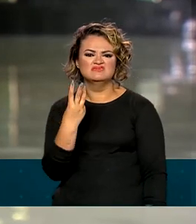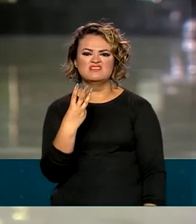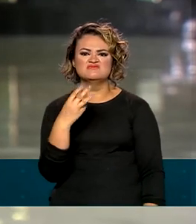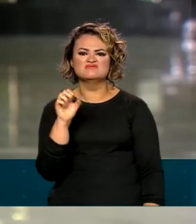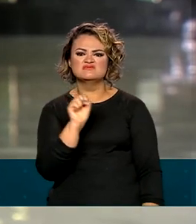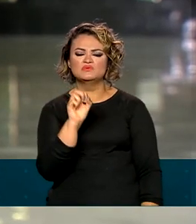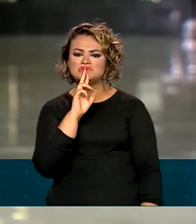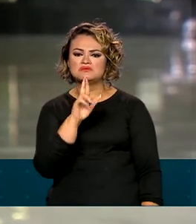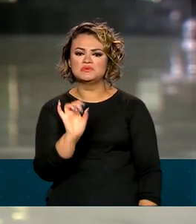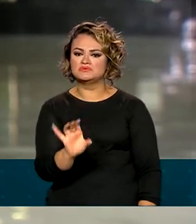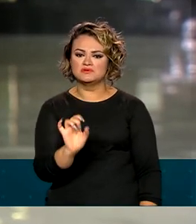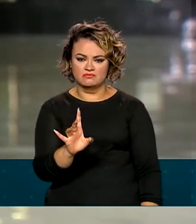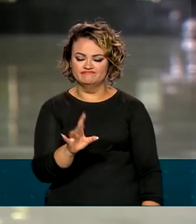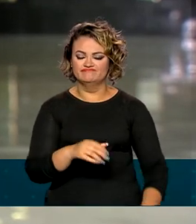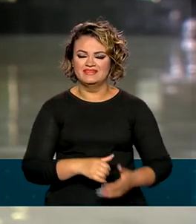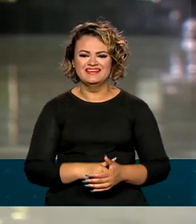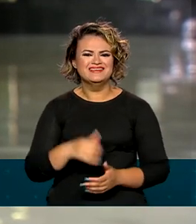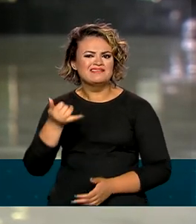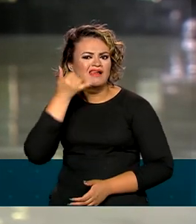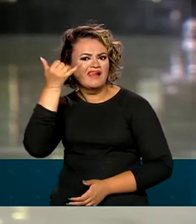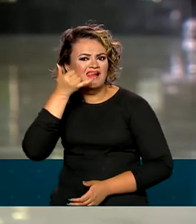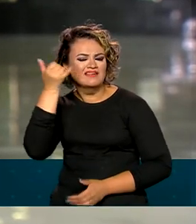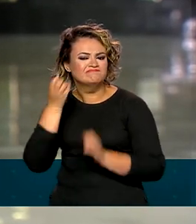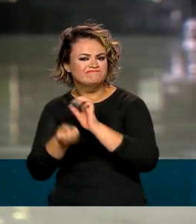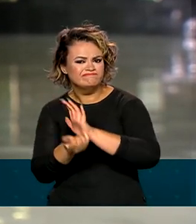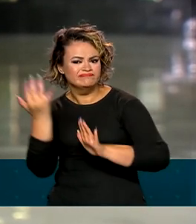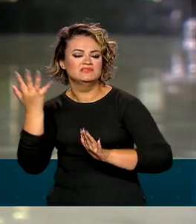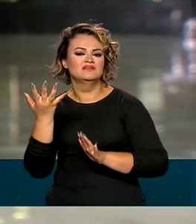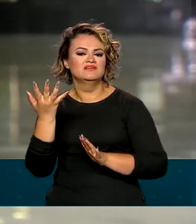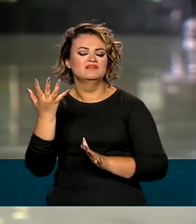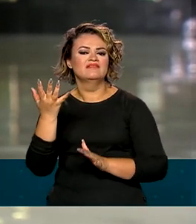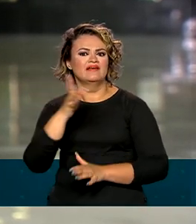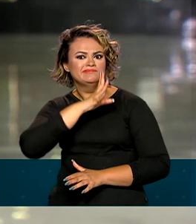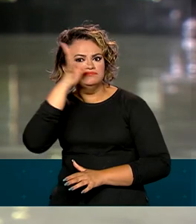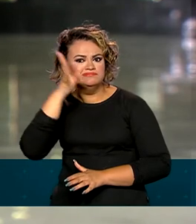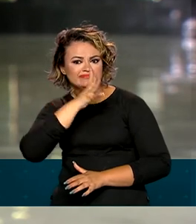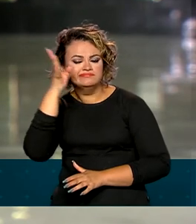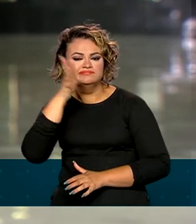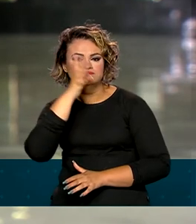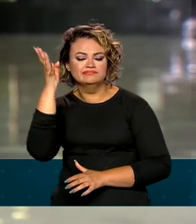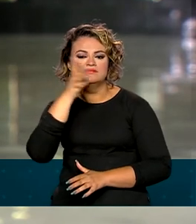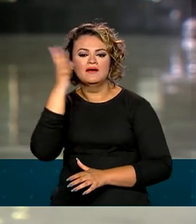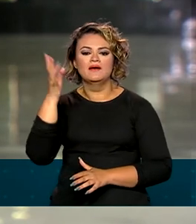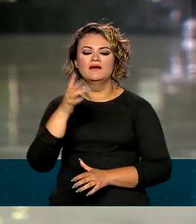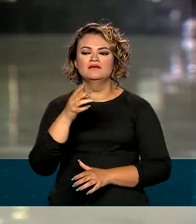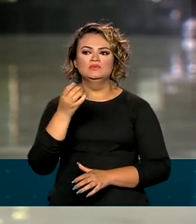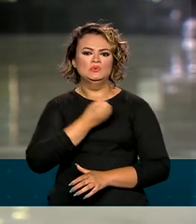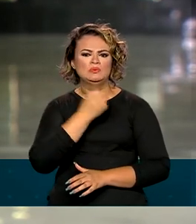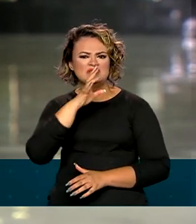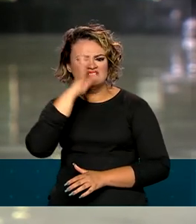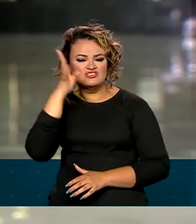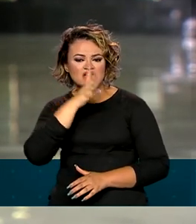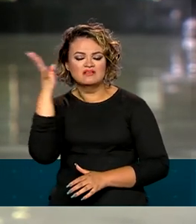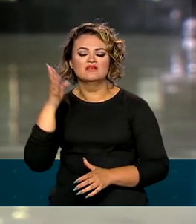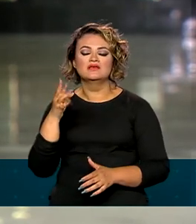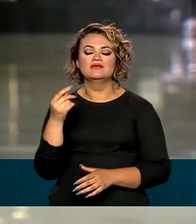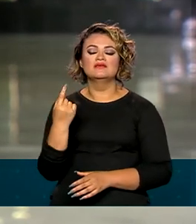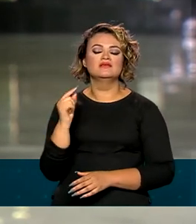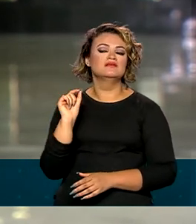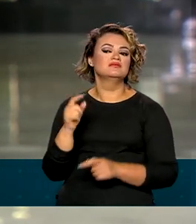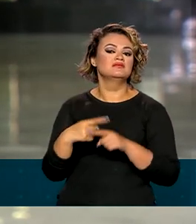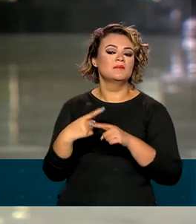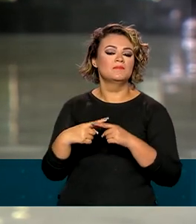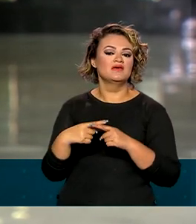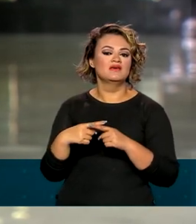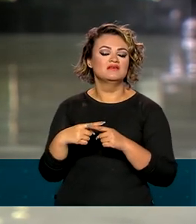segundos segundo a agência o abuso dessas ligações né configura os indevido dos recursos de numeração e uso inadequado